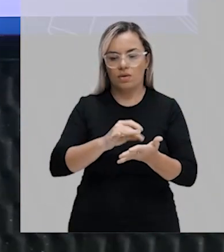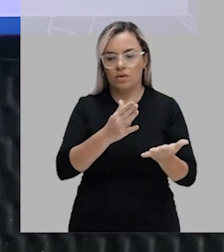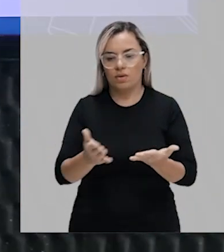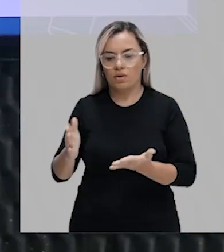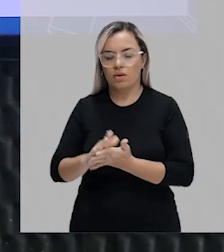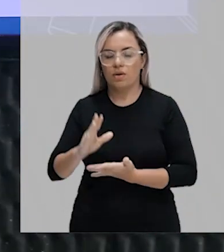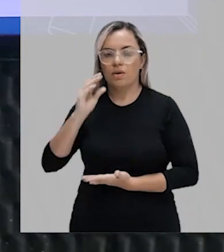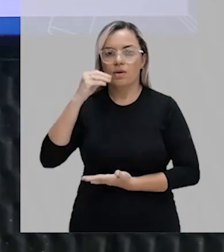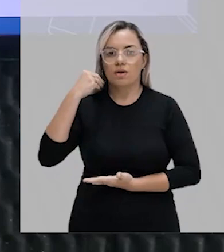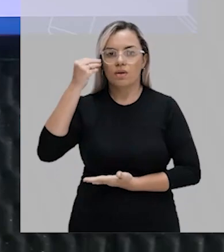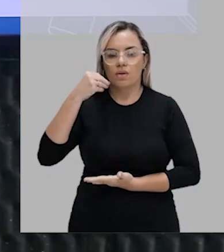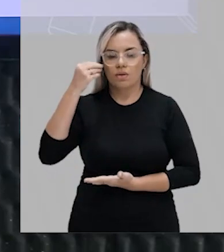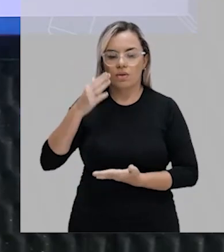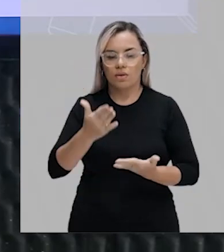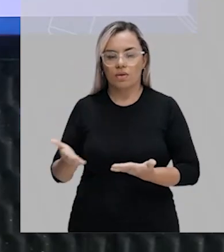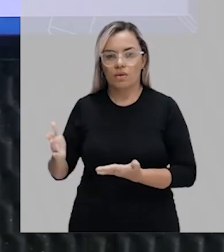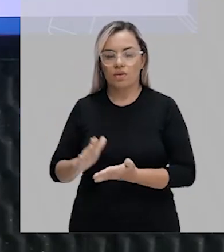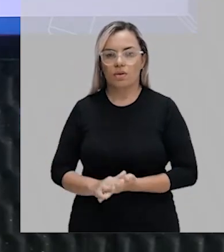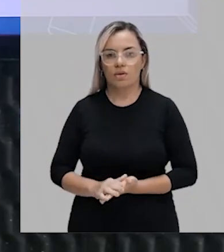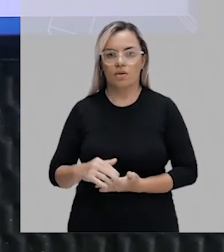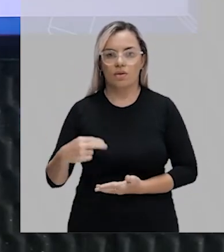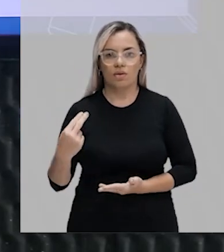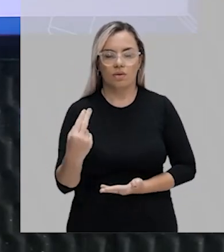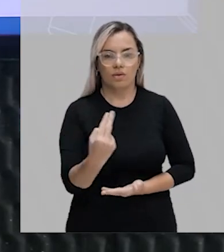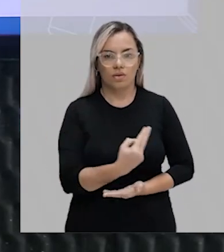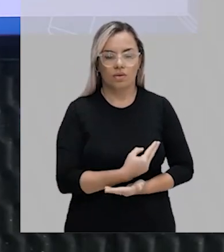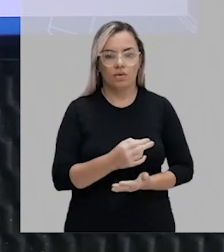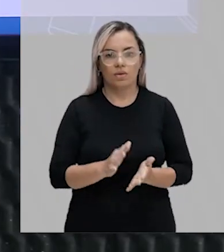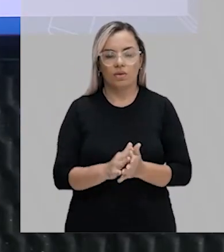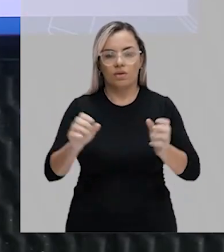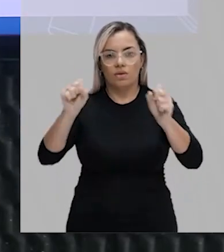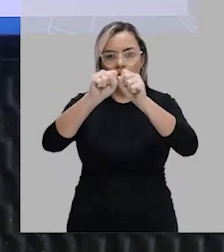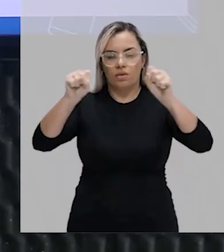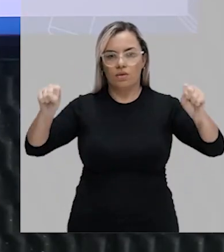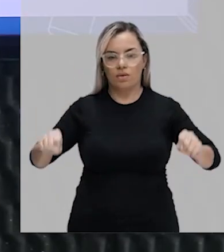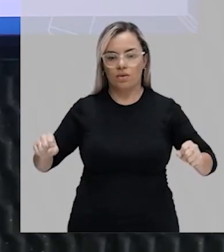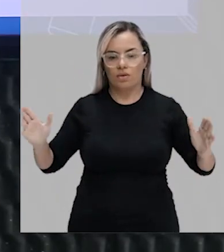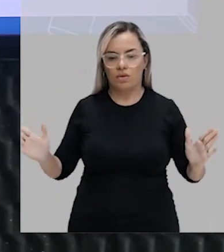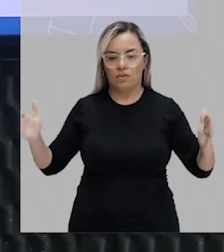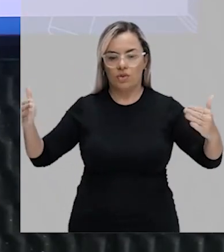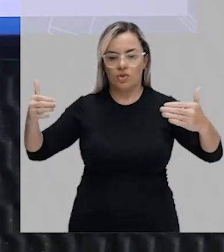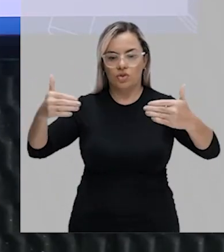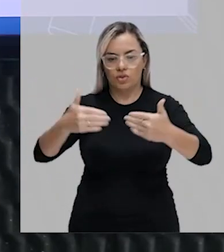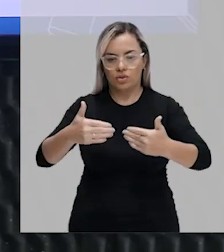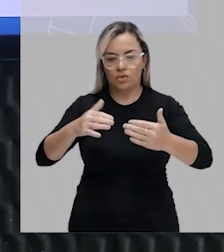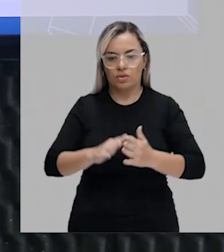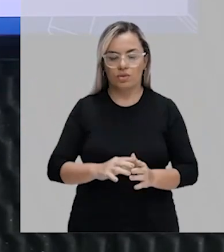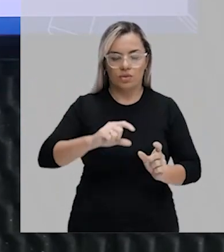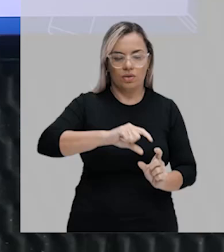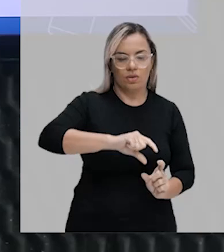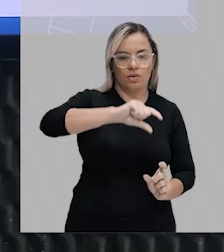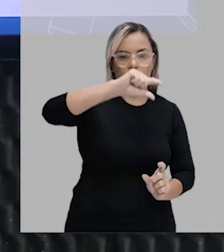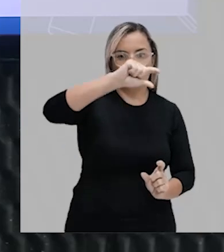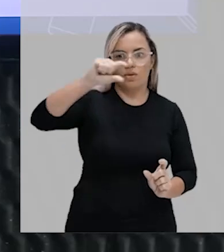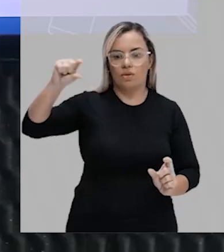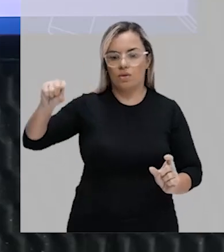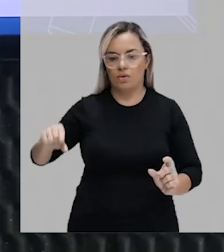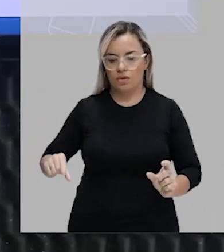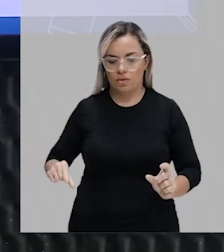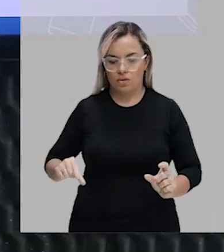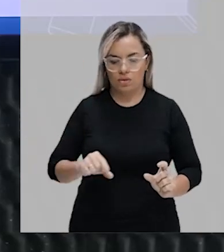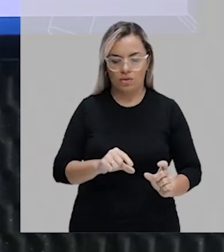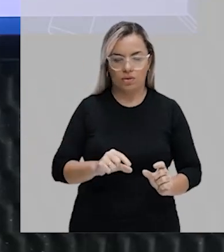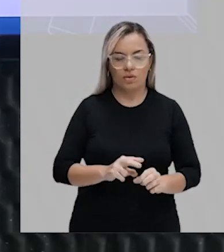experimento é isso aqui, pessoal? Nós temos um sistema fechado, tá? Um sistema de tubos de vidro, que tem aqui dois balões.